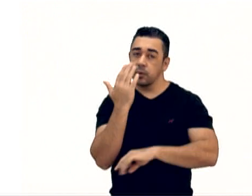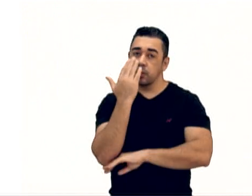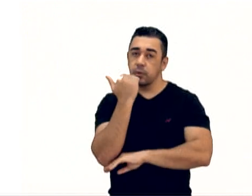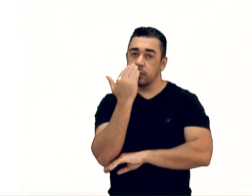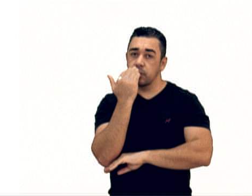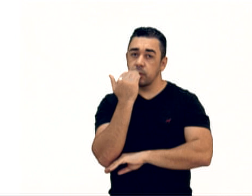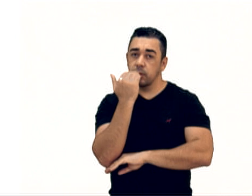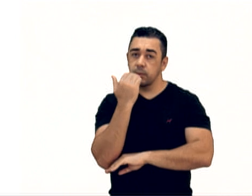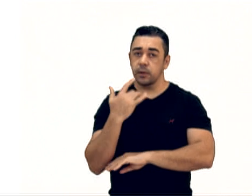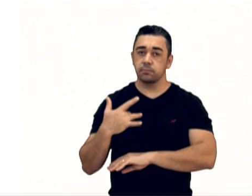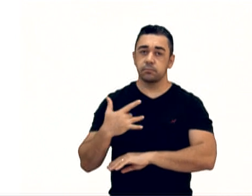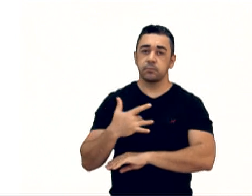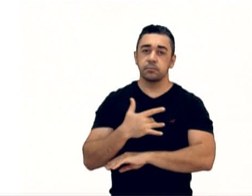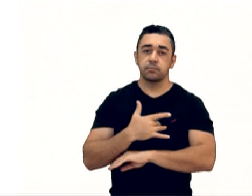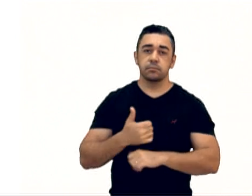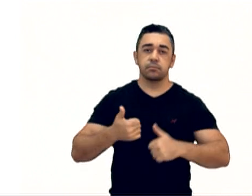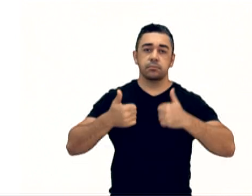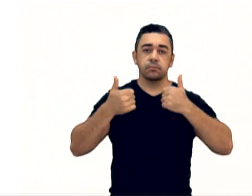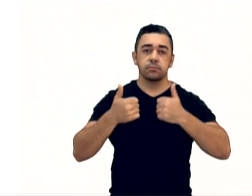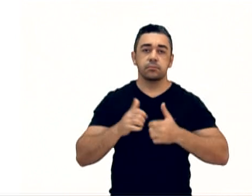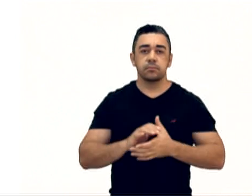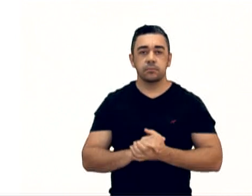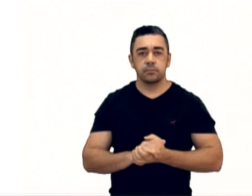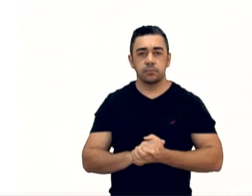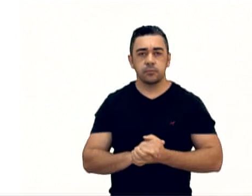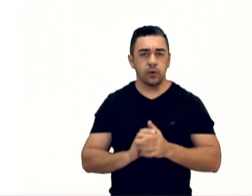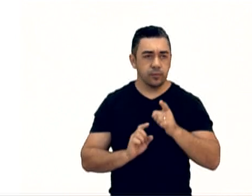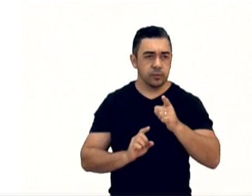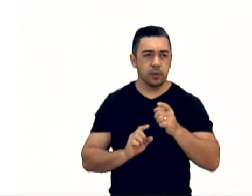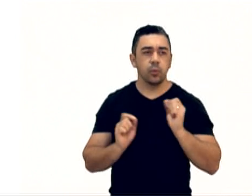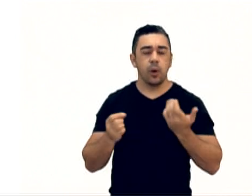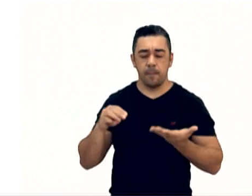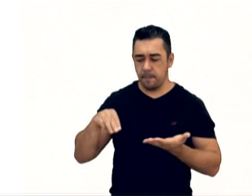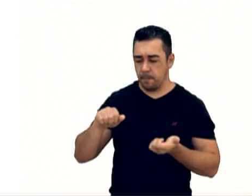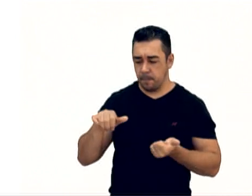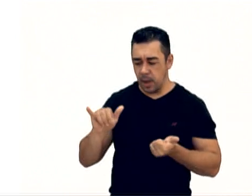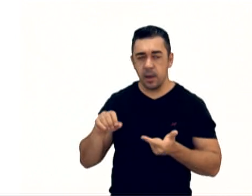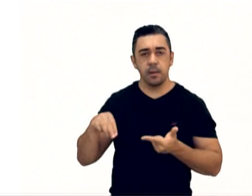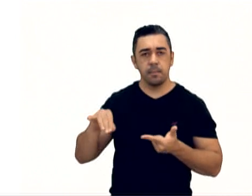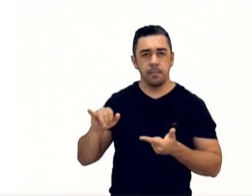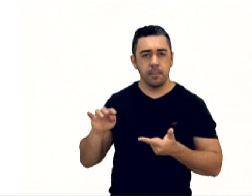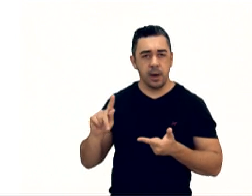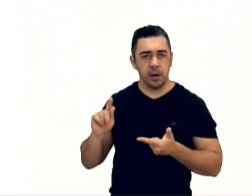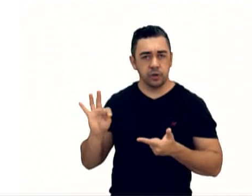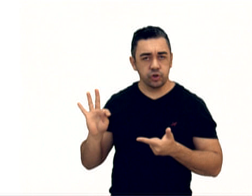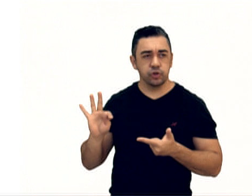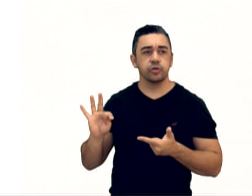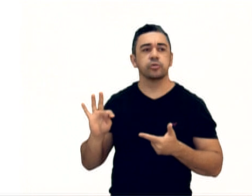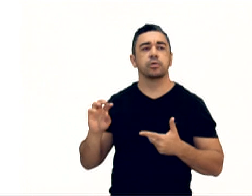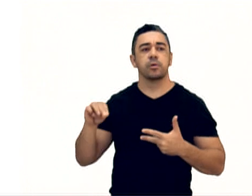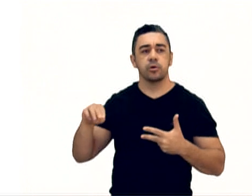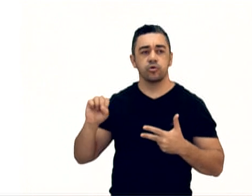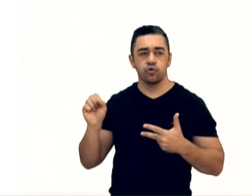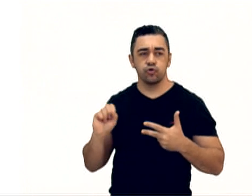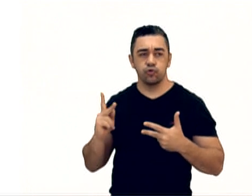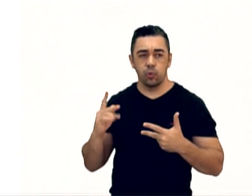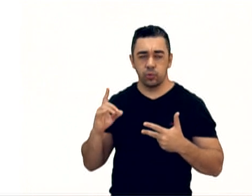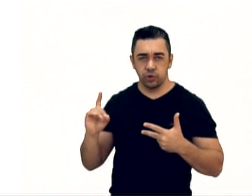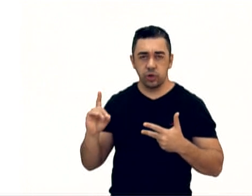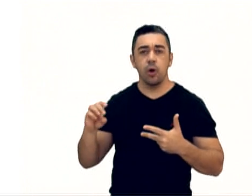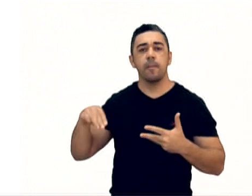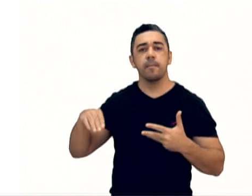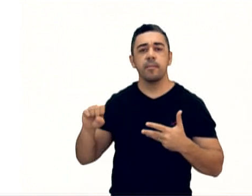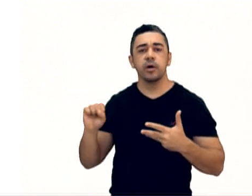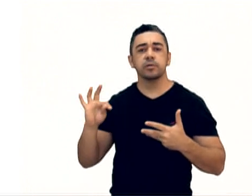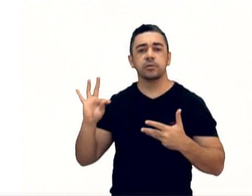comer comida saudável. Você o quê? May, might, should or must. Qual vocês acham que encaixaria